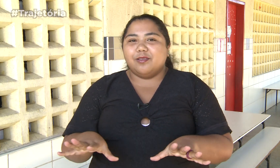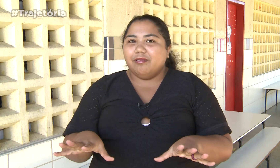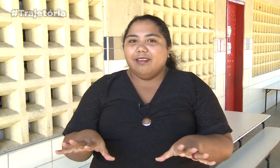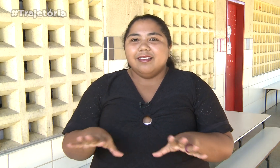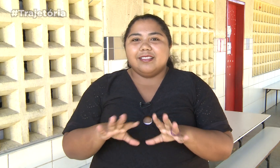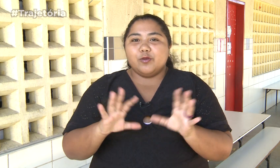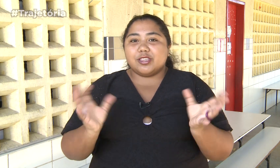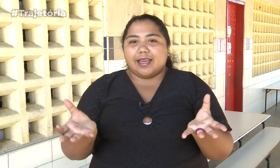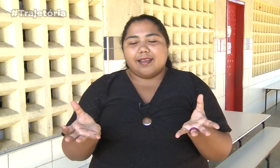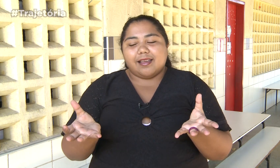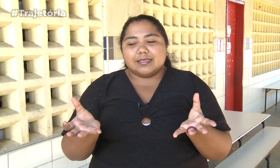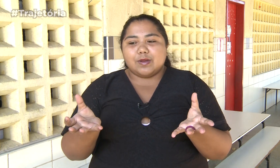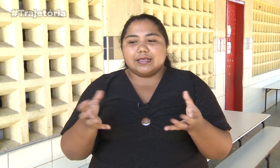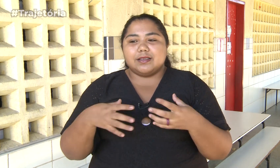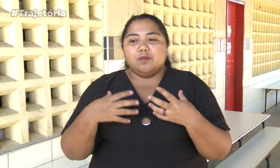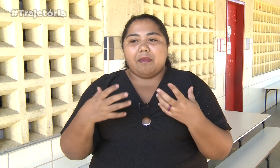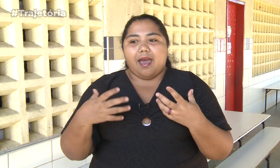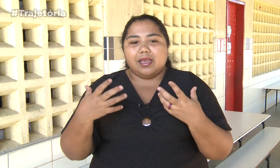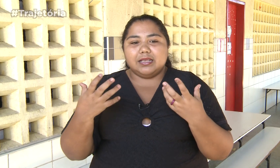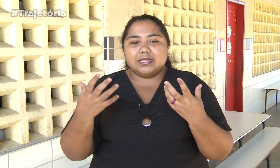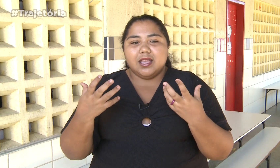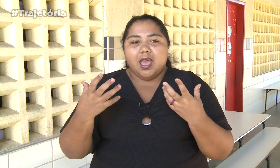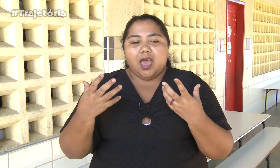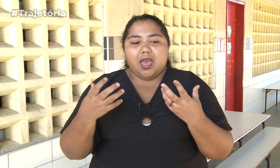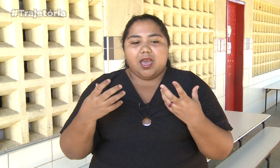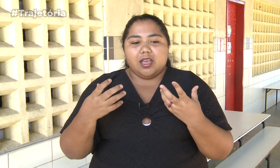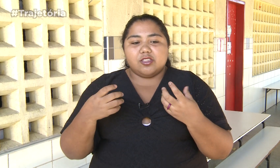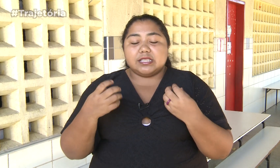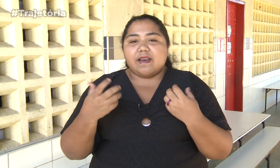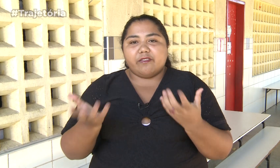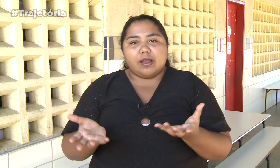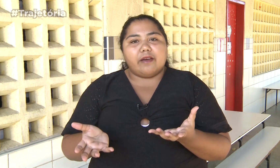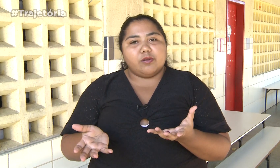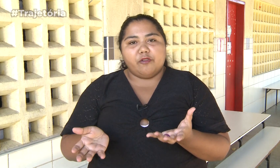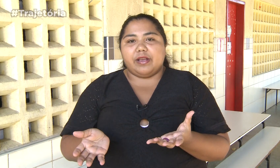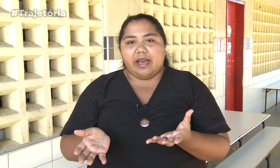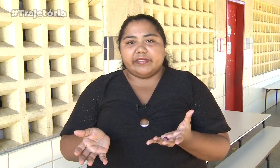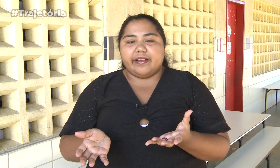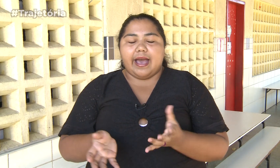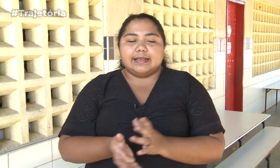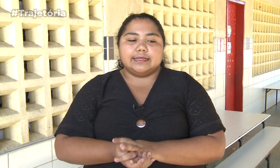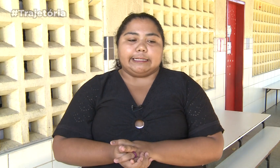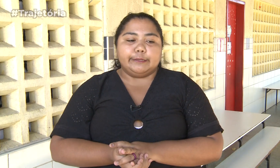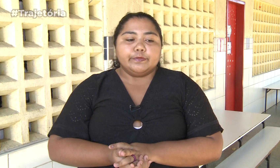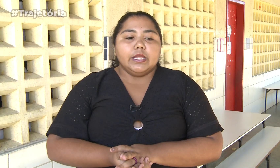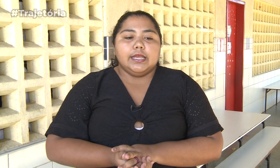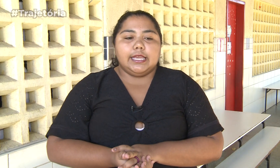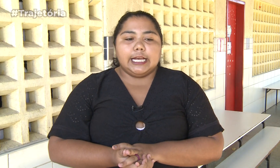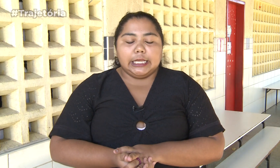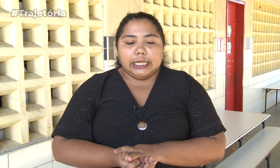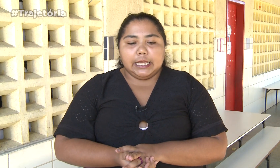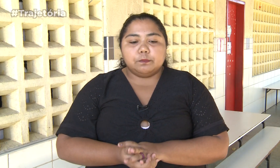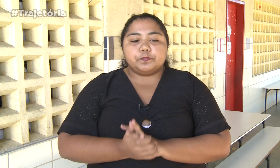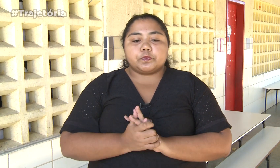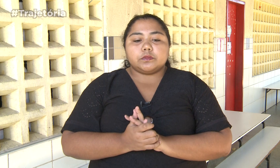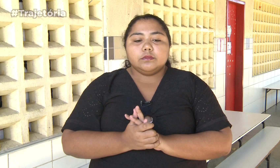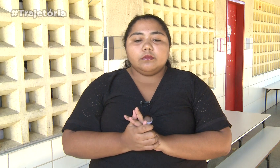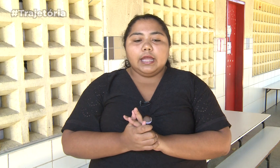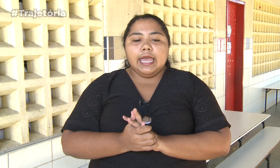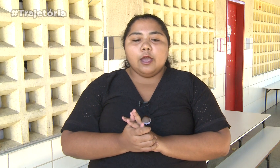de não estar naquela situação mais desfavorável que eu ficava em casa, né? E